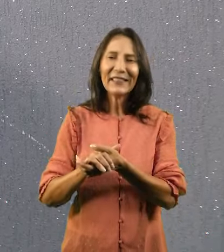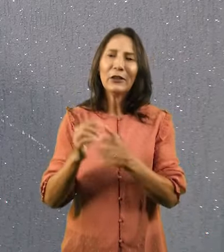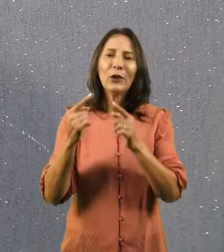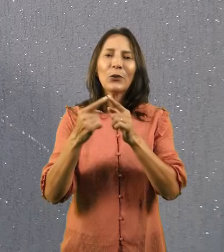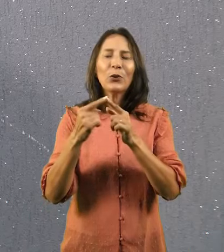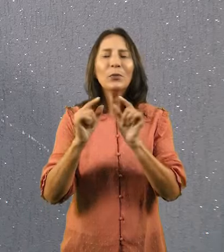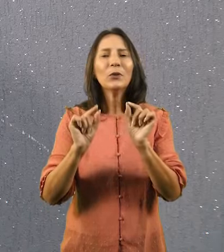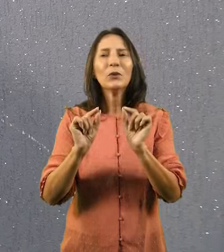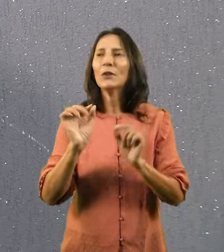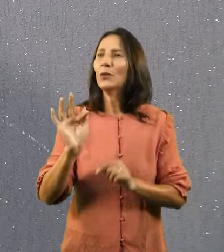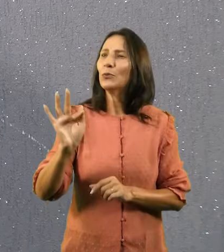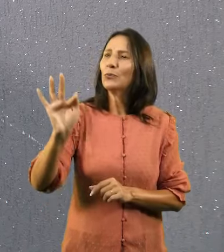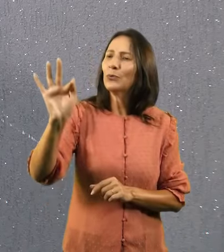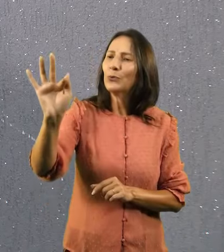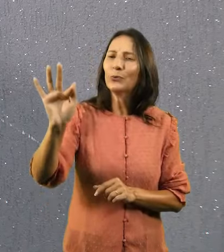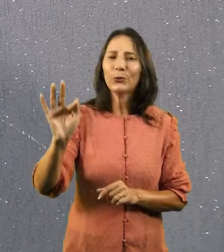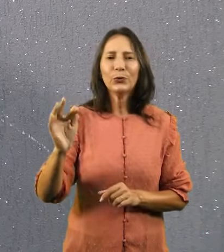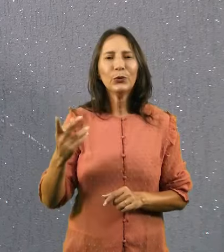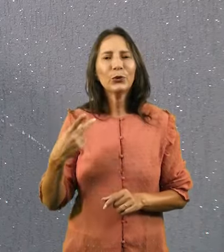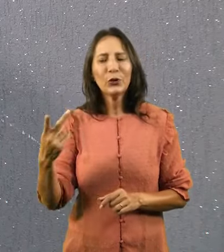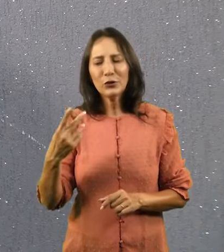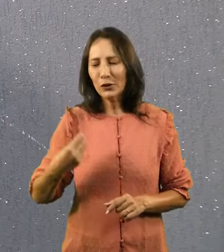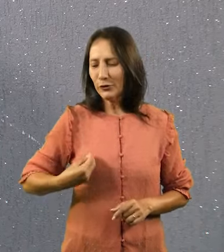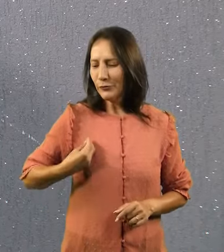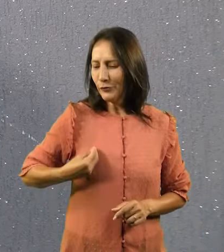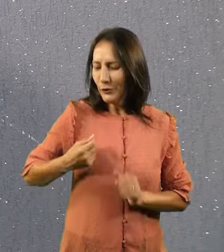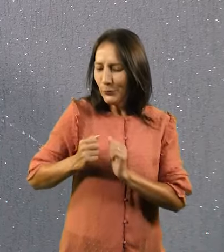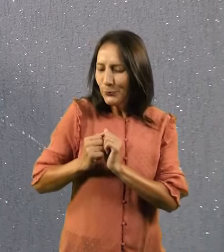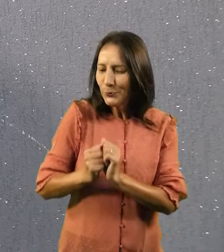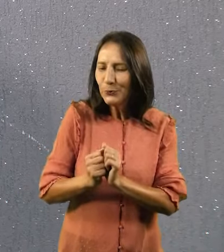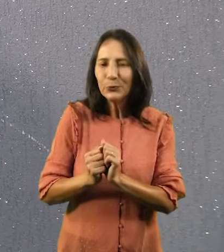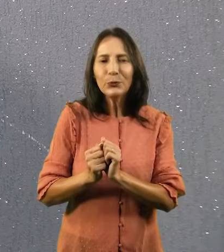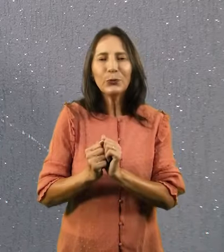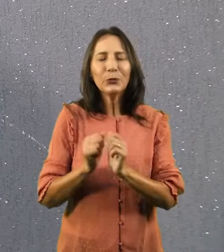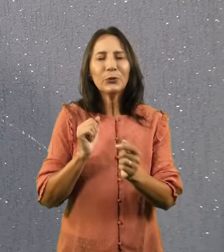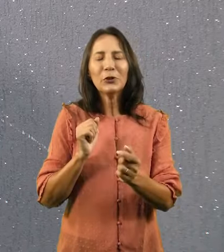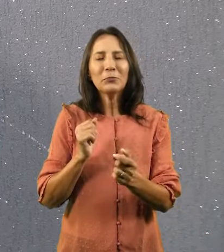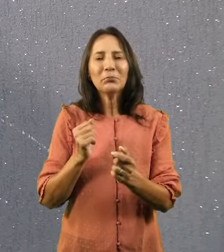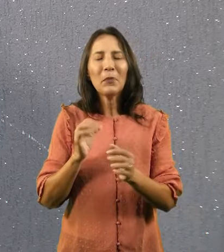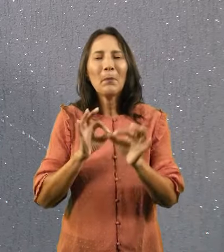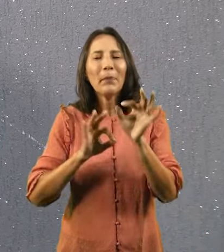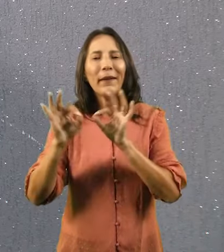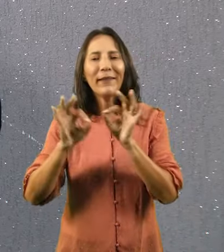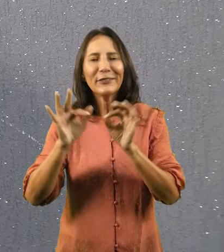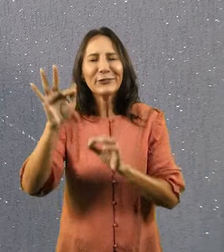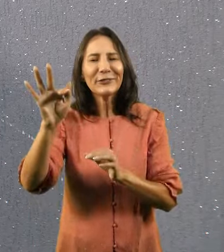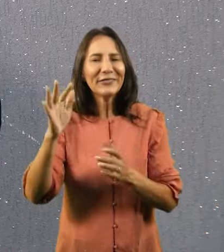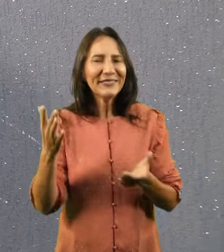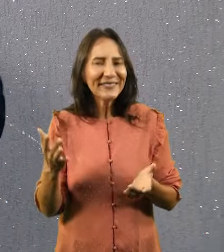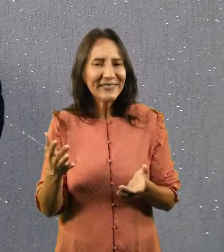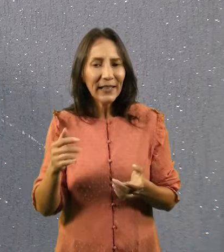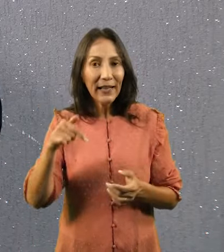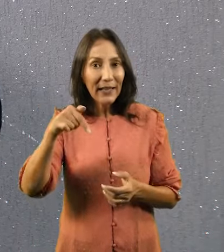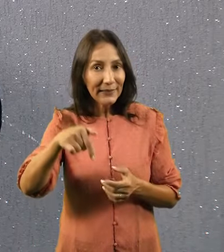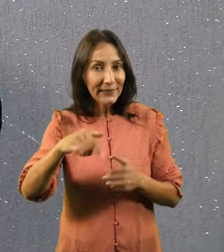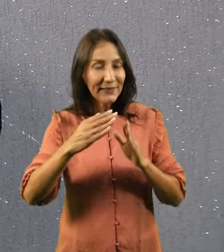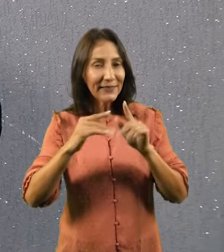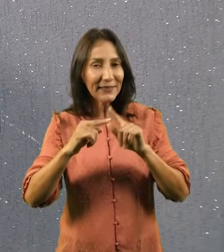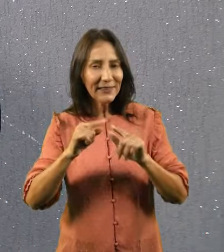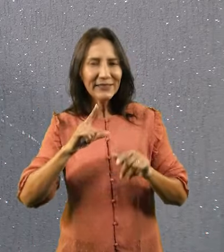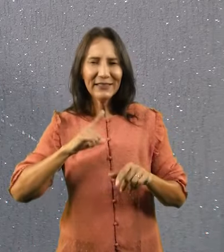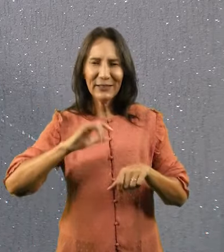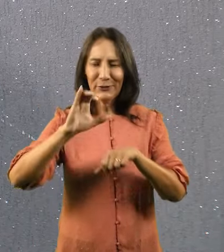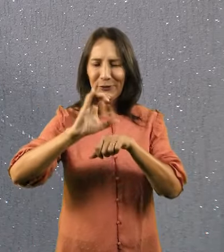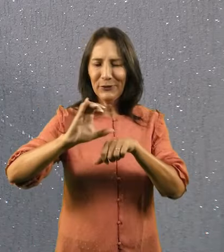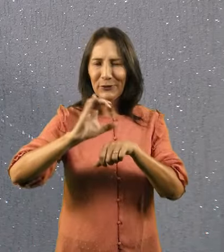nosso futuro, como nós viveremos, o que nós queremos para a nossa vida. Nós damos aqui um curso de noivos no Conselho